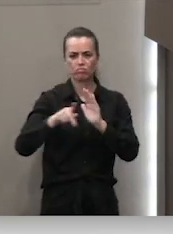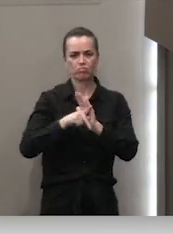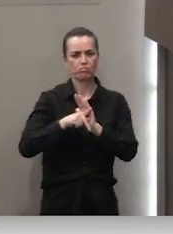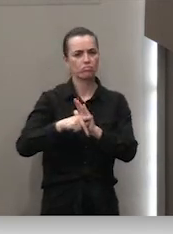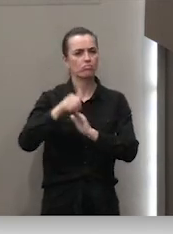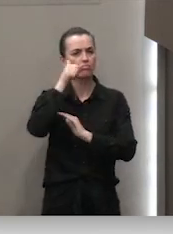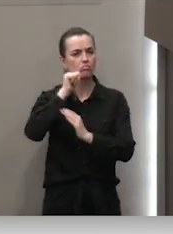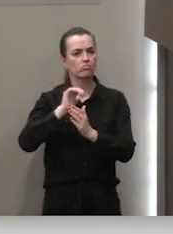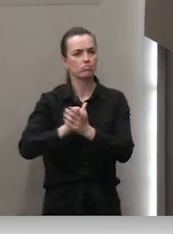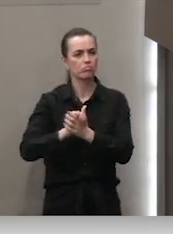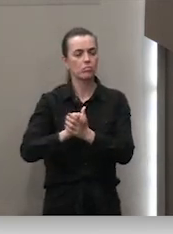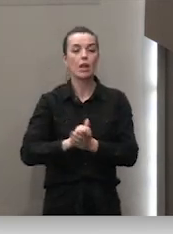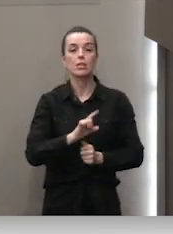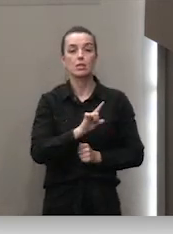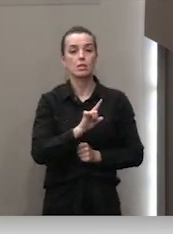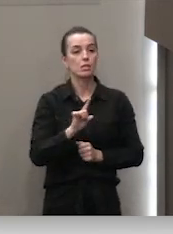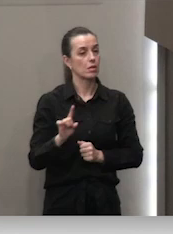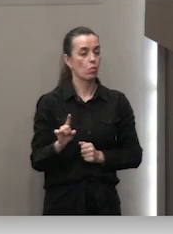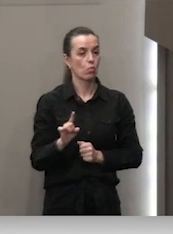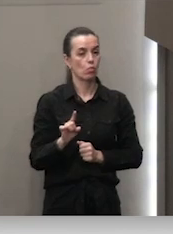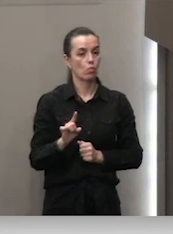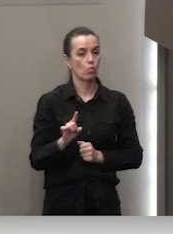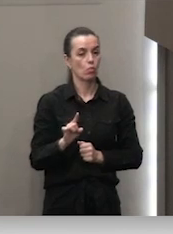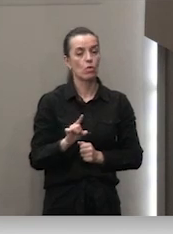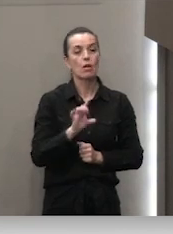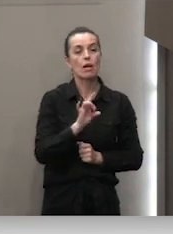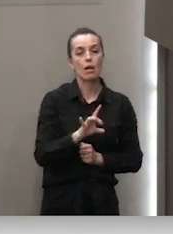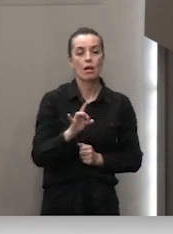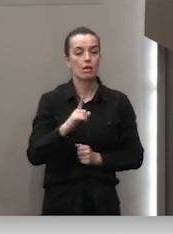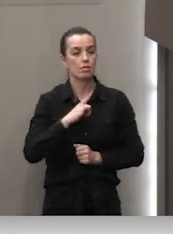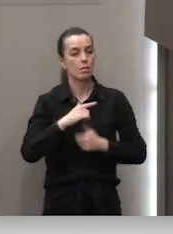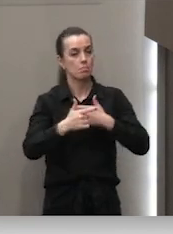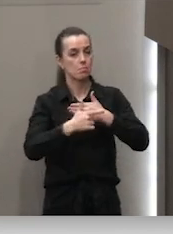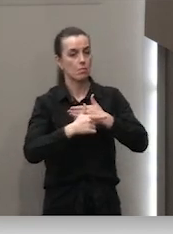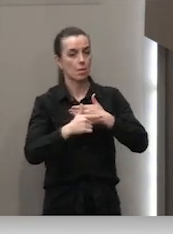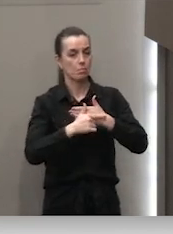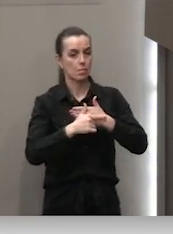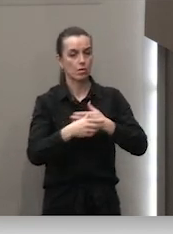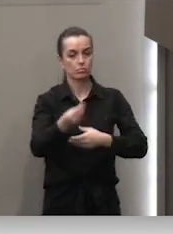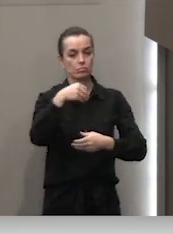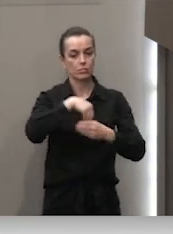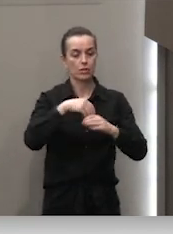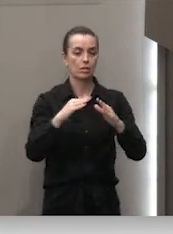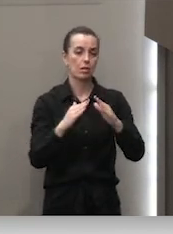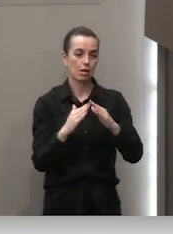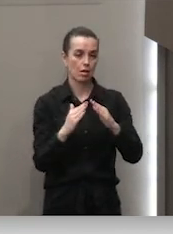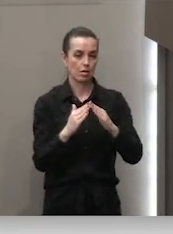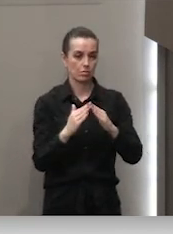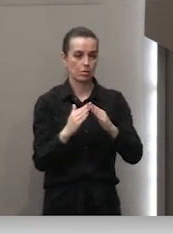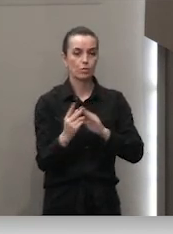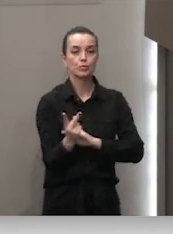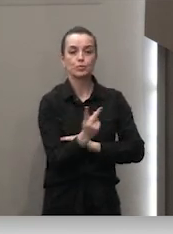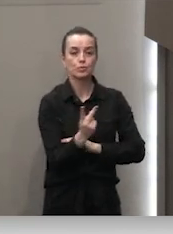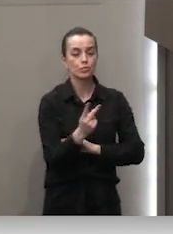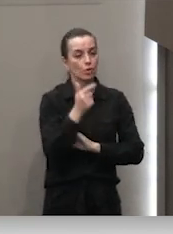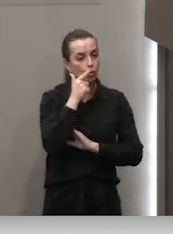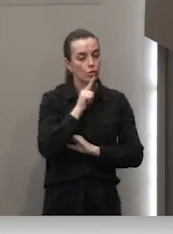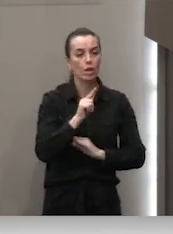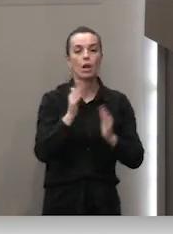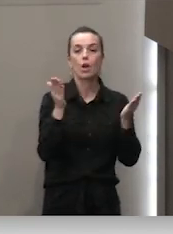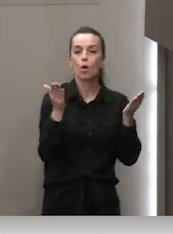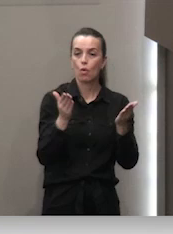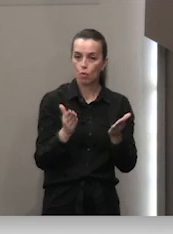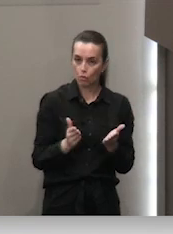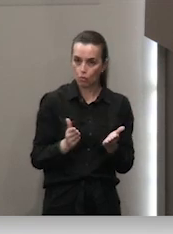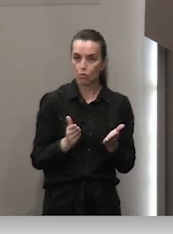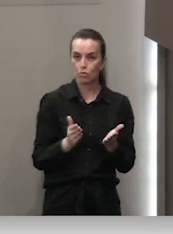um tem a sua prerrogativa dentro do seio familiar. Tanto a mulher quanto o marido, os dois hoje conseguem fazer com que